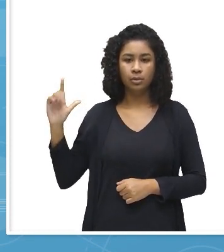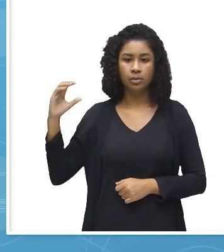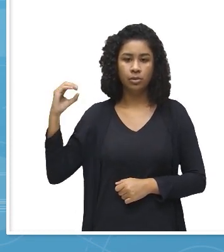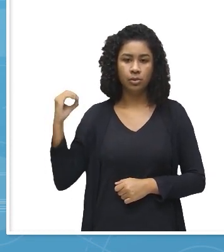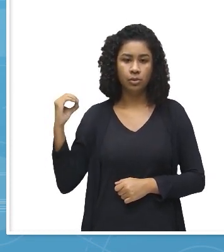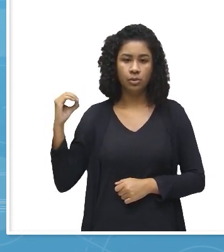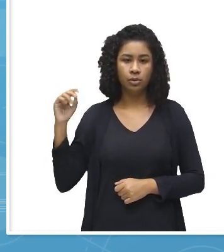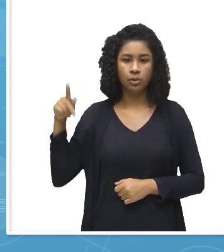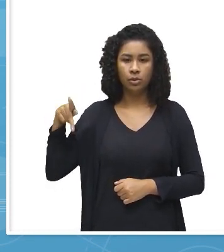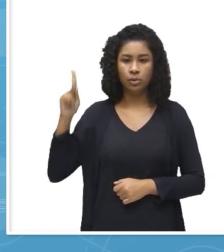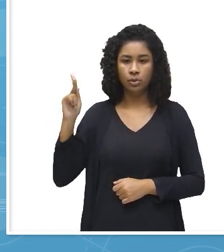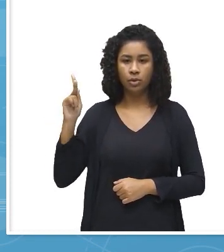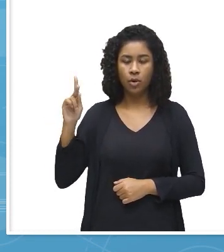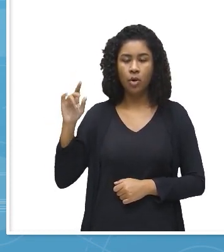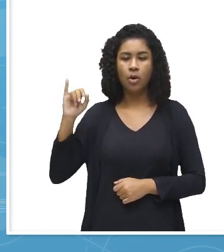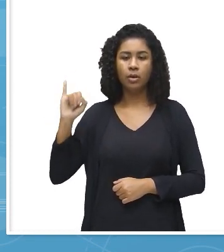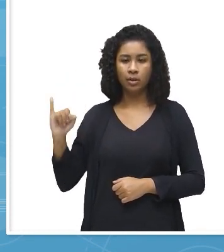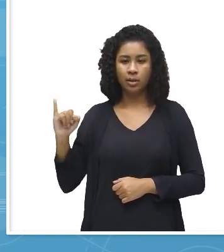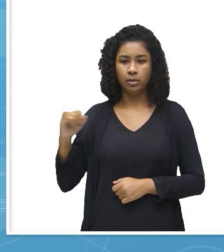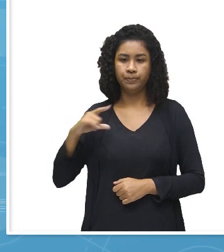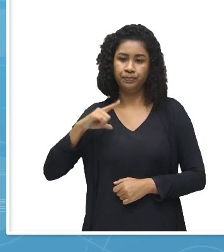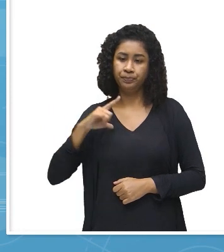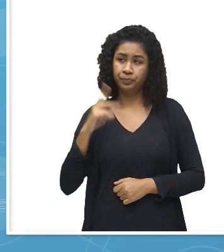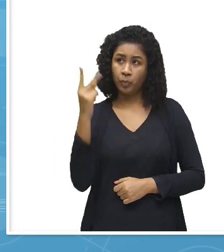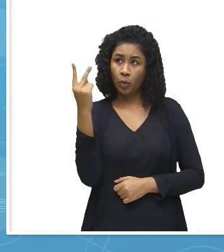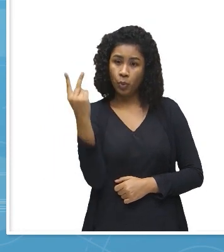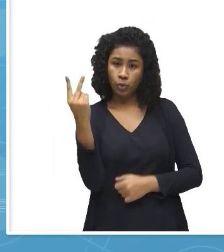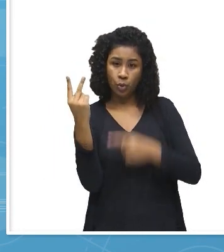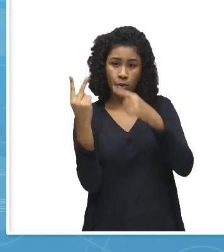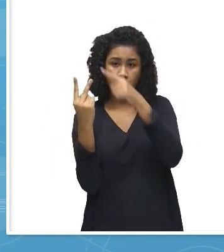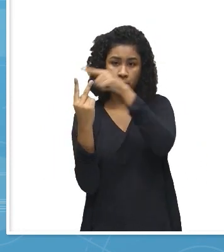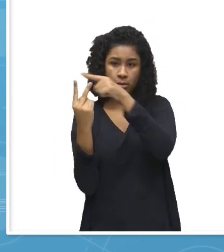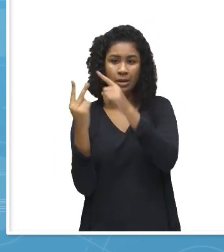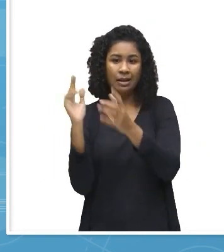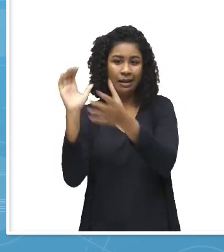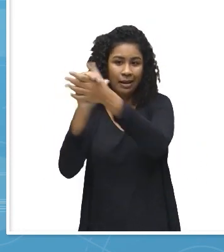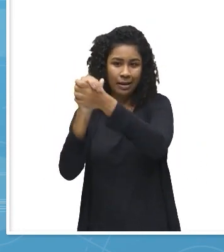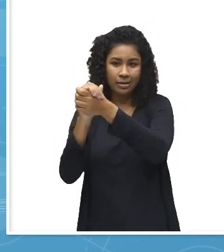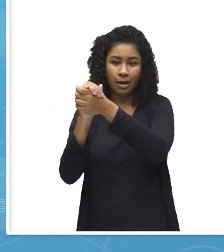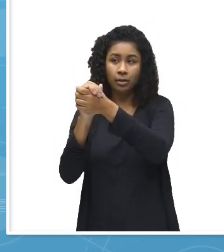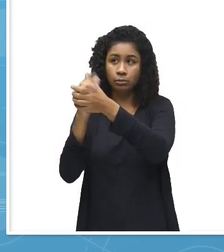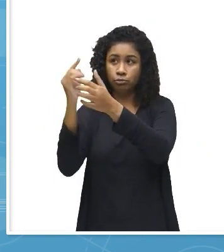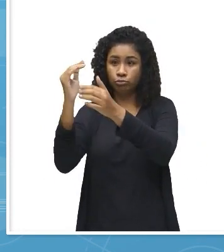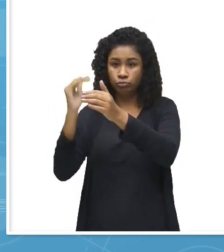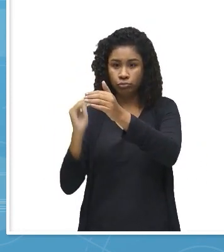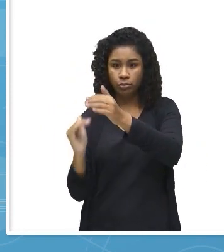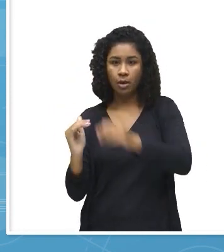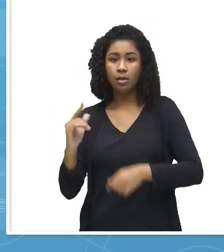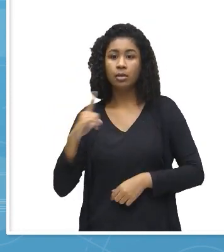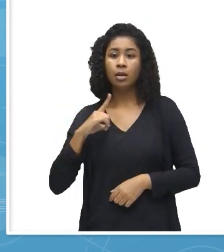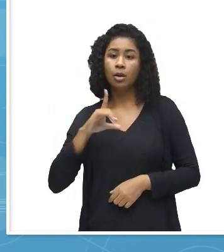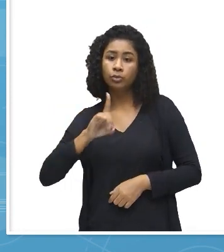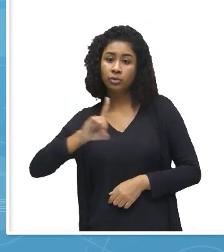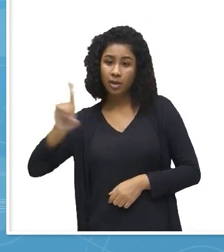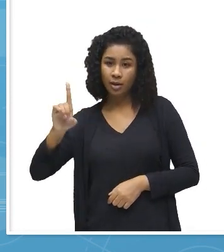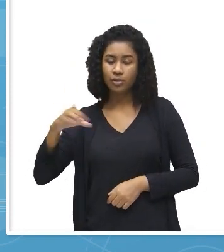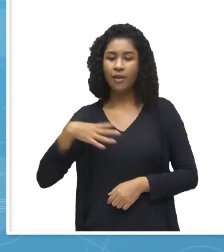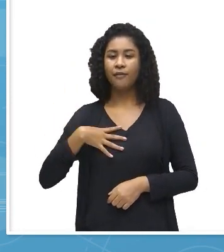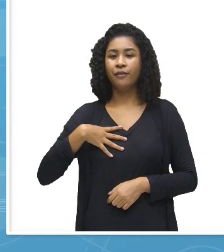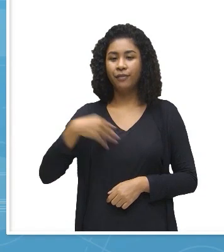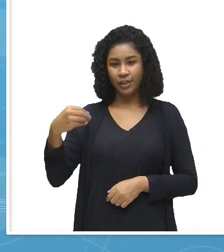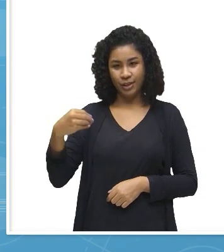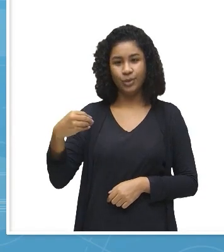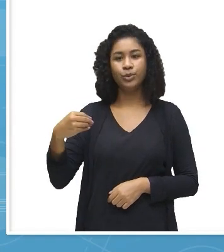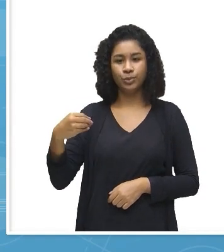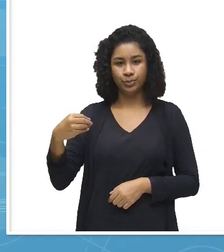Odin, que é Loki. Loki, que é aí visto como o deus aí da trapaça, da